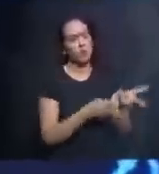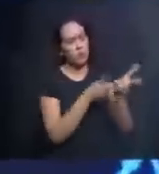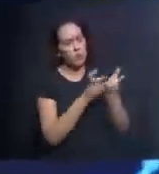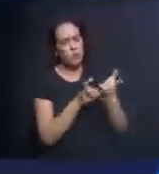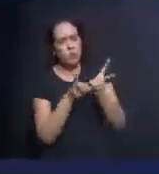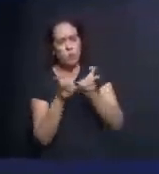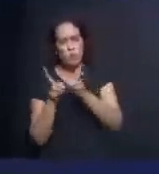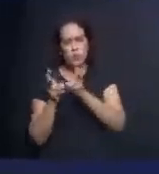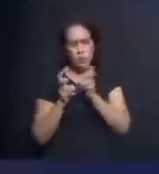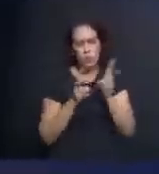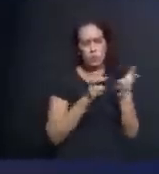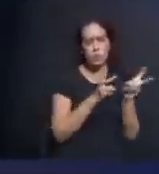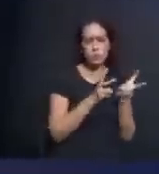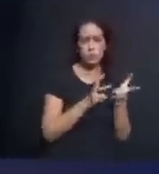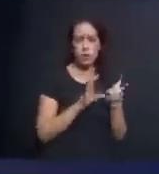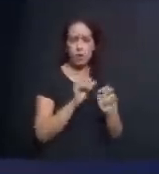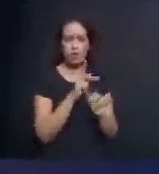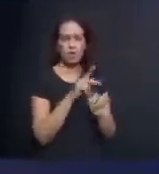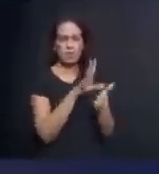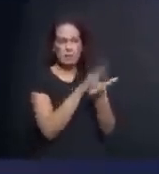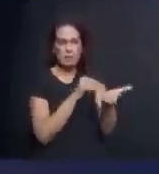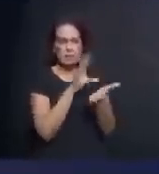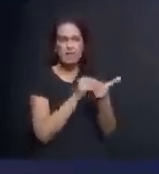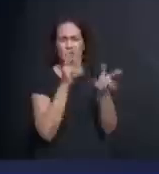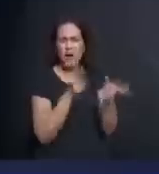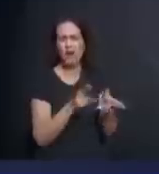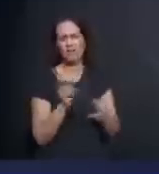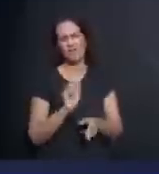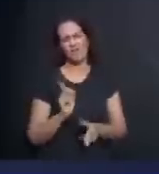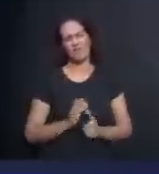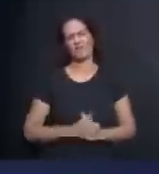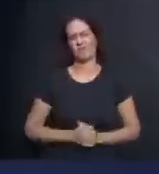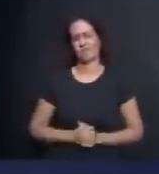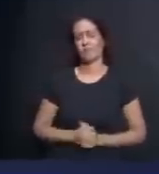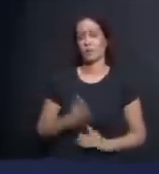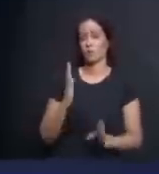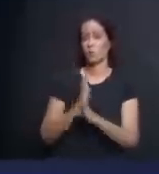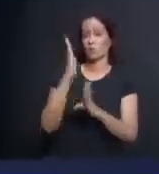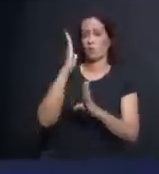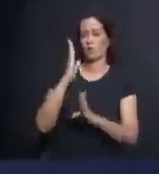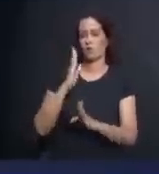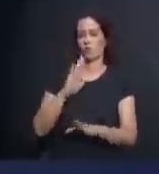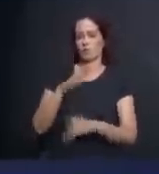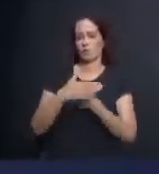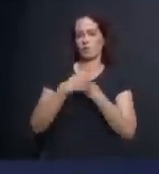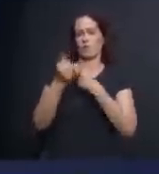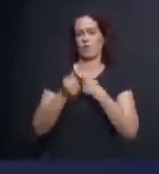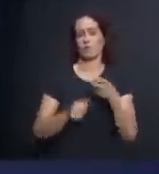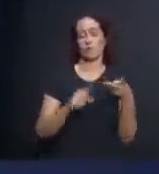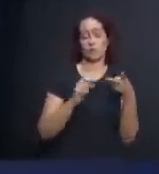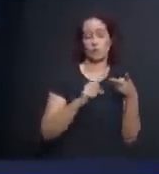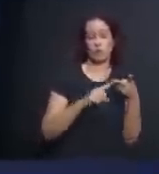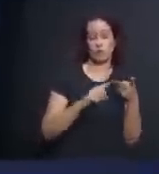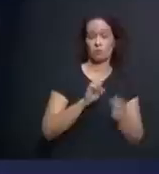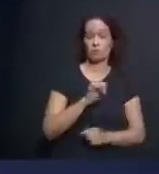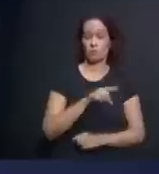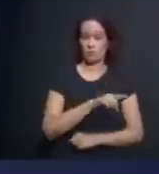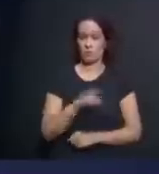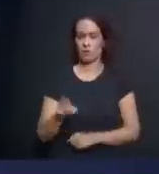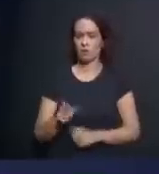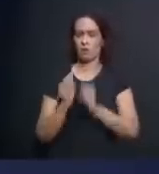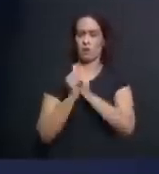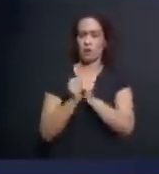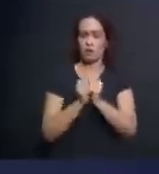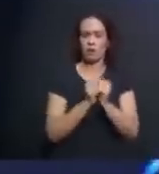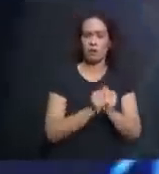seu chamado. Se não descobrir, essa é a primeira coisa que acontece. Segundo, se você só andar com pessoas que fluem no mesmo dom que você, o que que acontece? Você vira